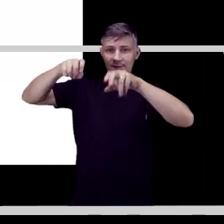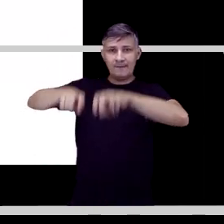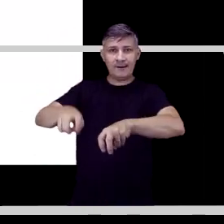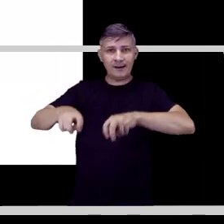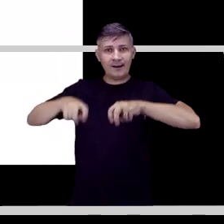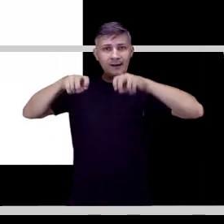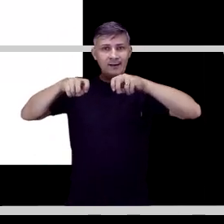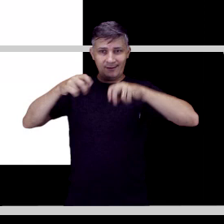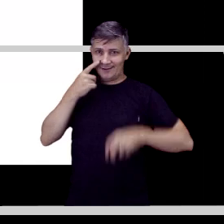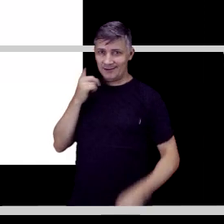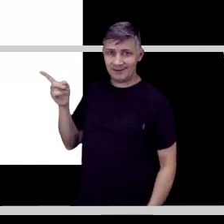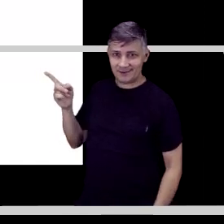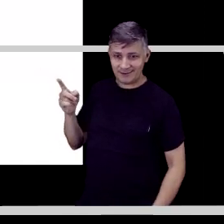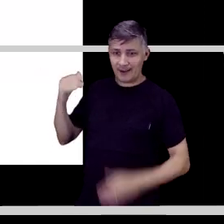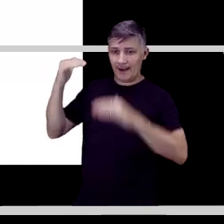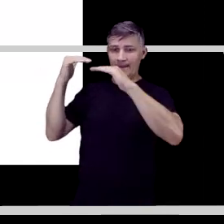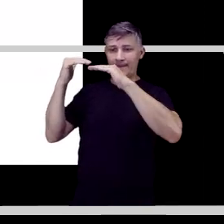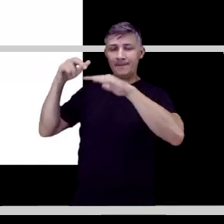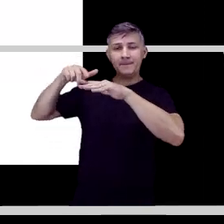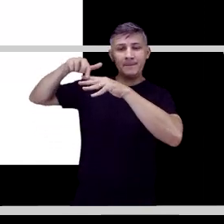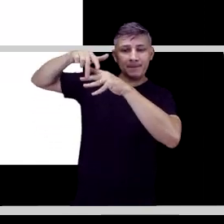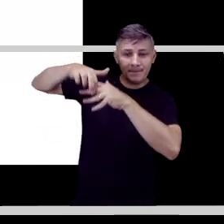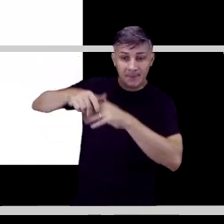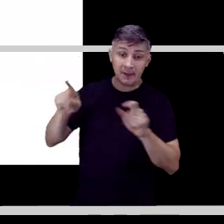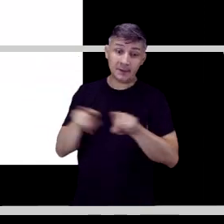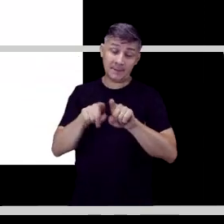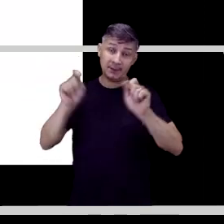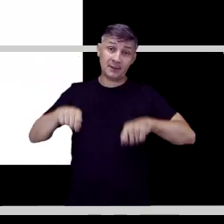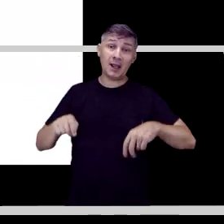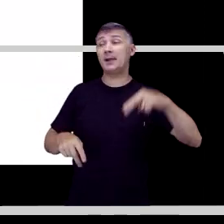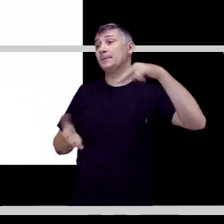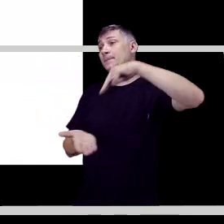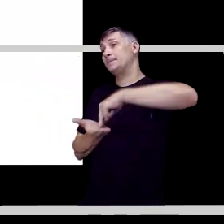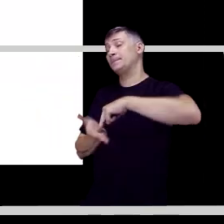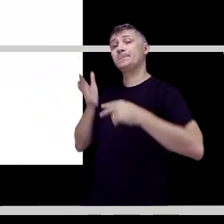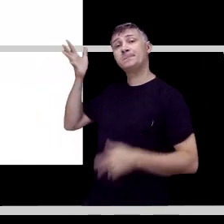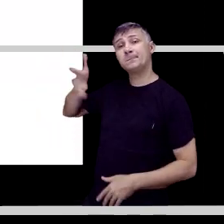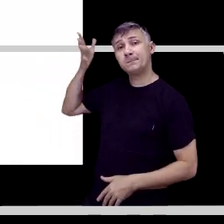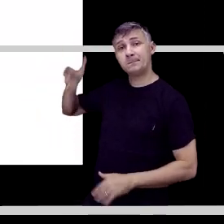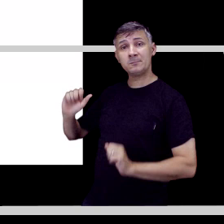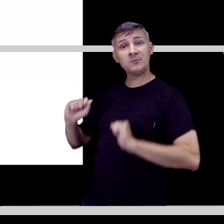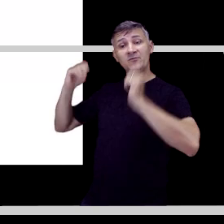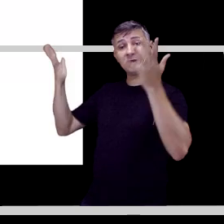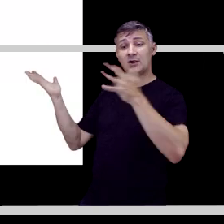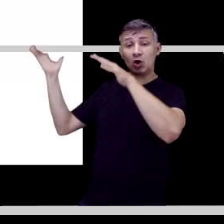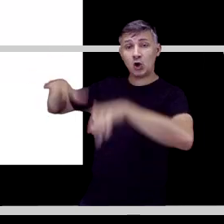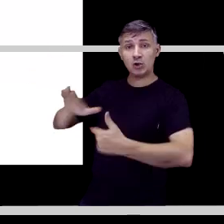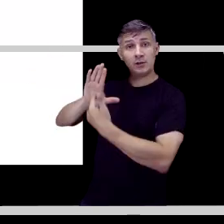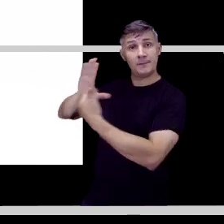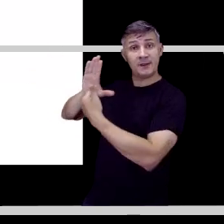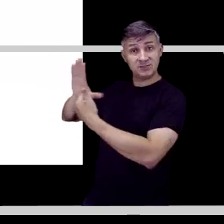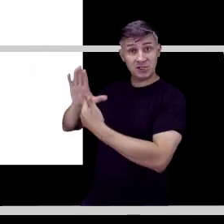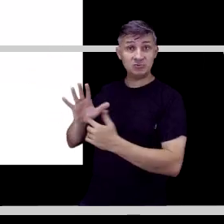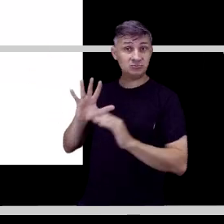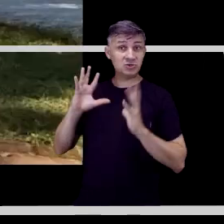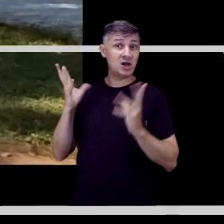que conforma essa diferença dos níveis, né, propício para também receber grandes shows, encontros e